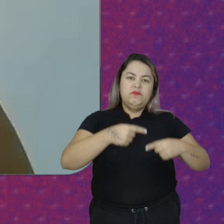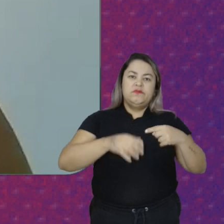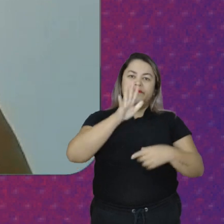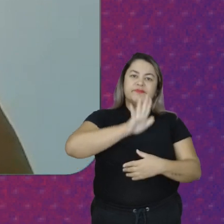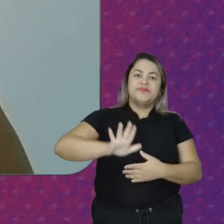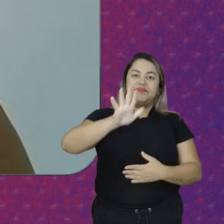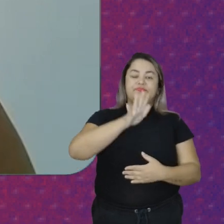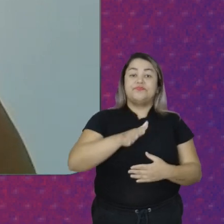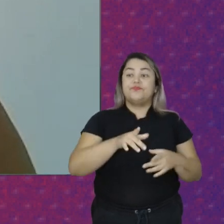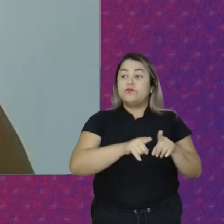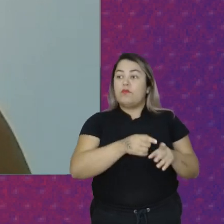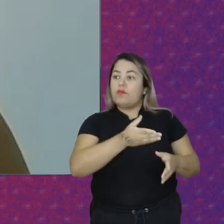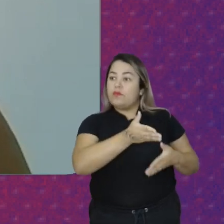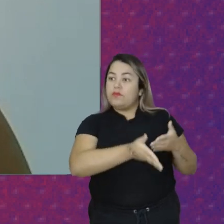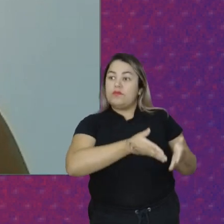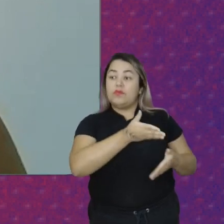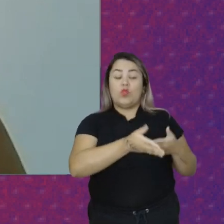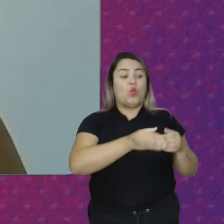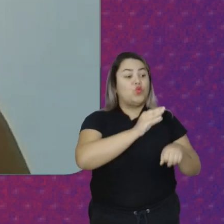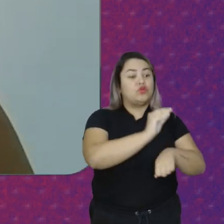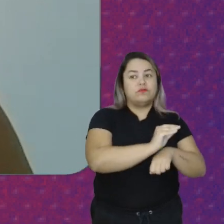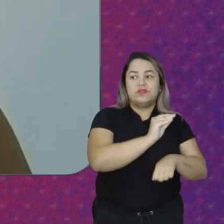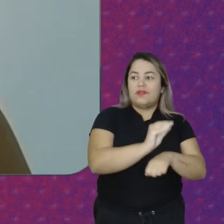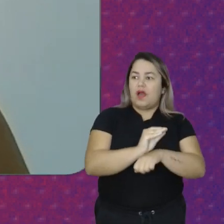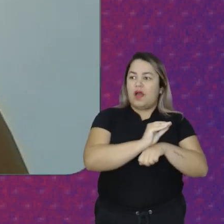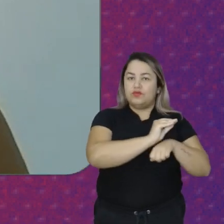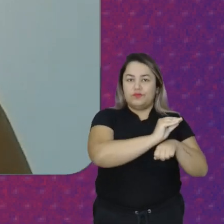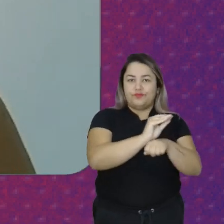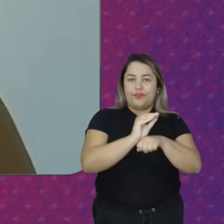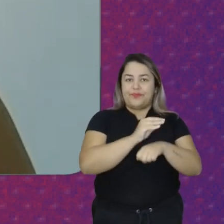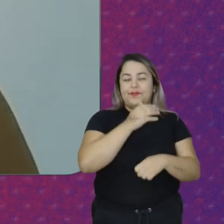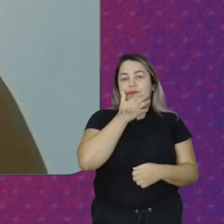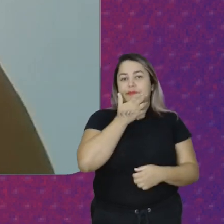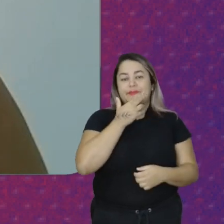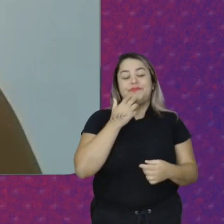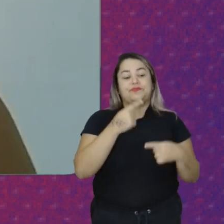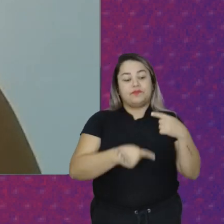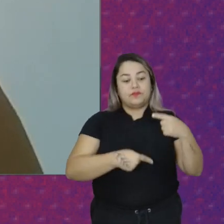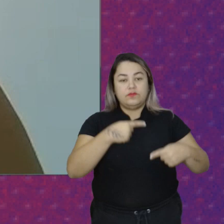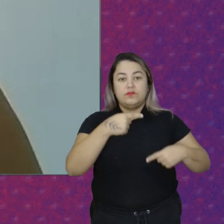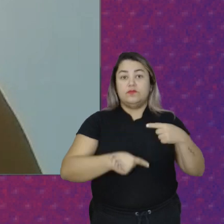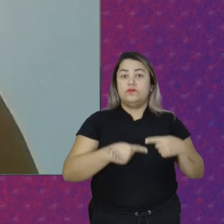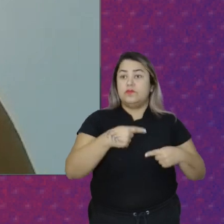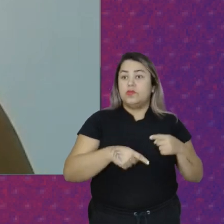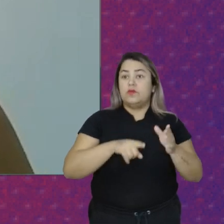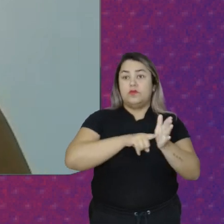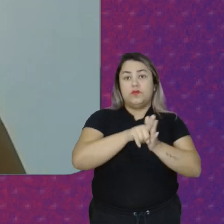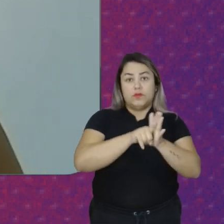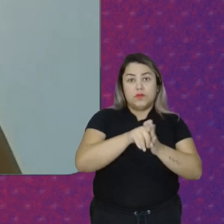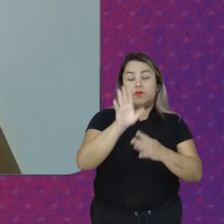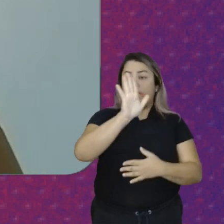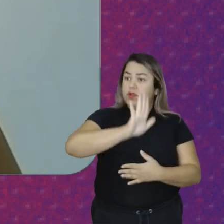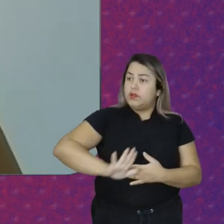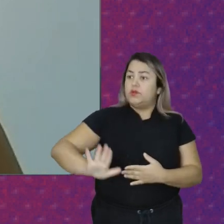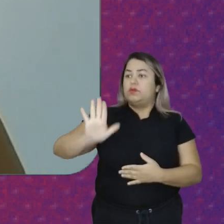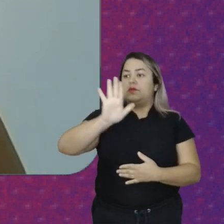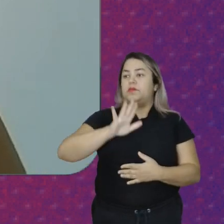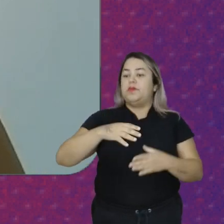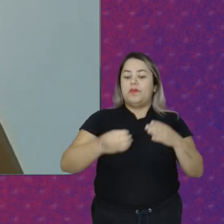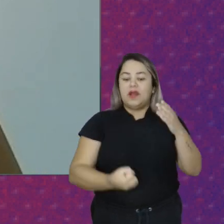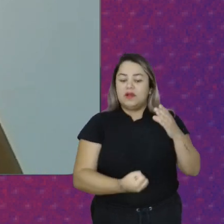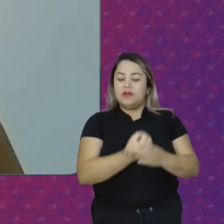Cuidados. Então, o que é a Política Nacional de Cuidados? É uma política e um plano nacional para